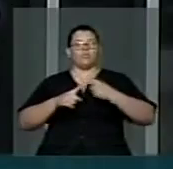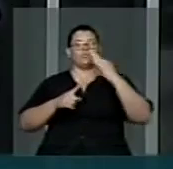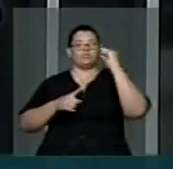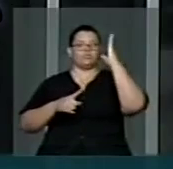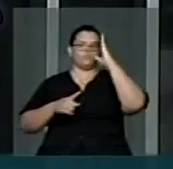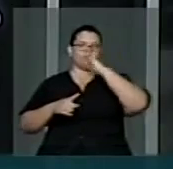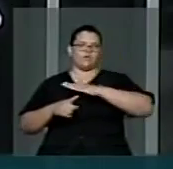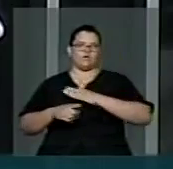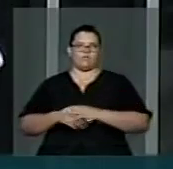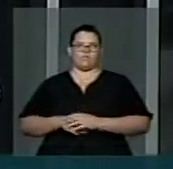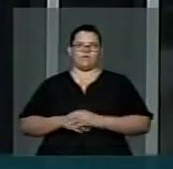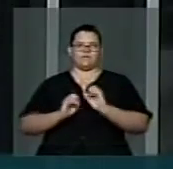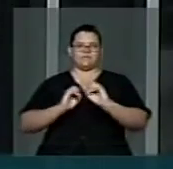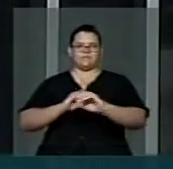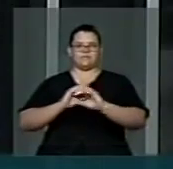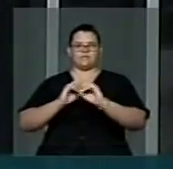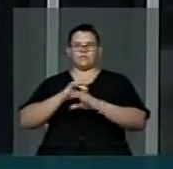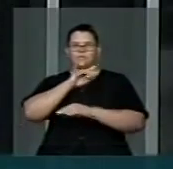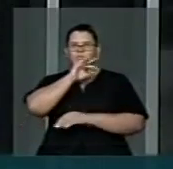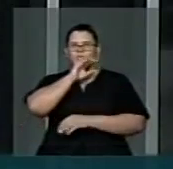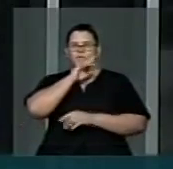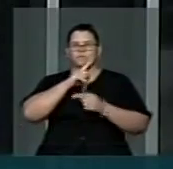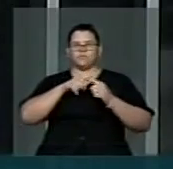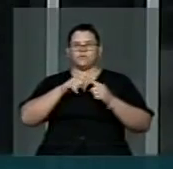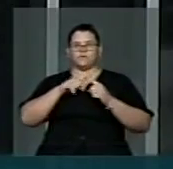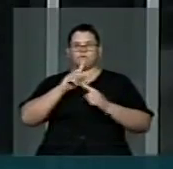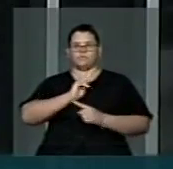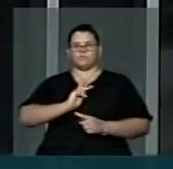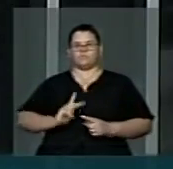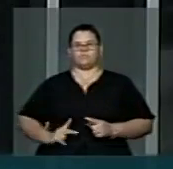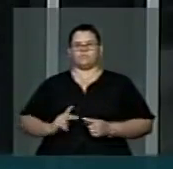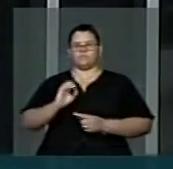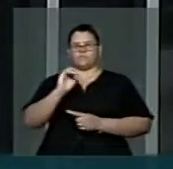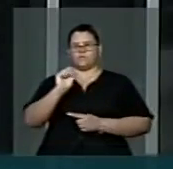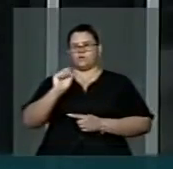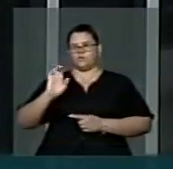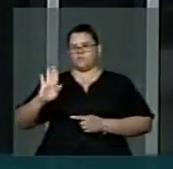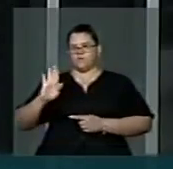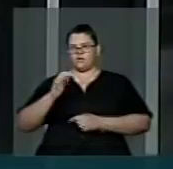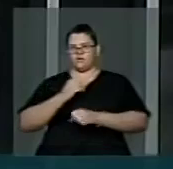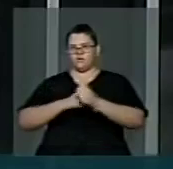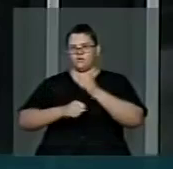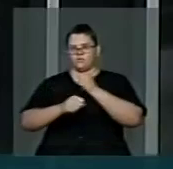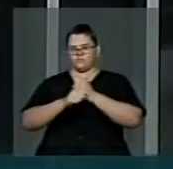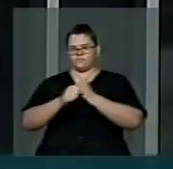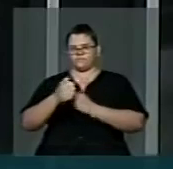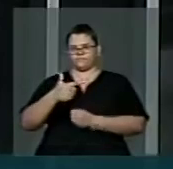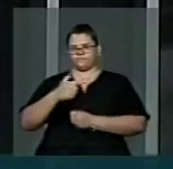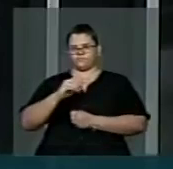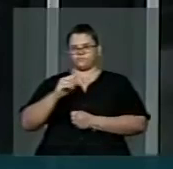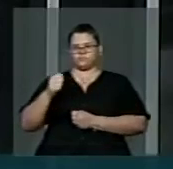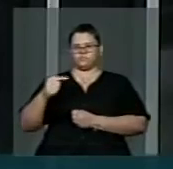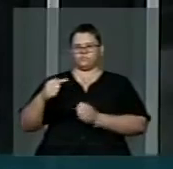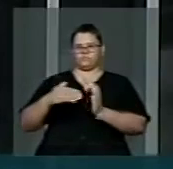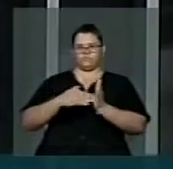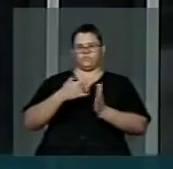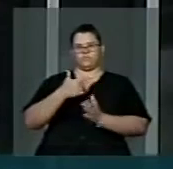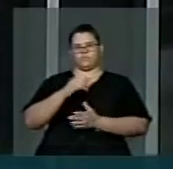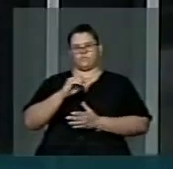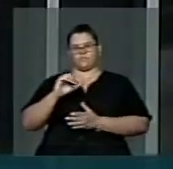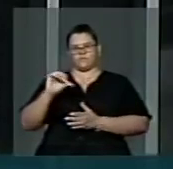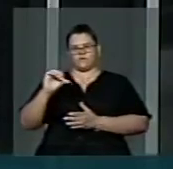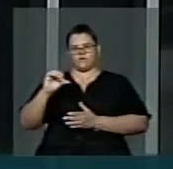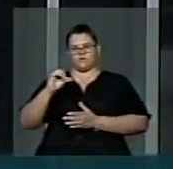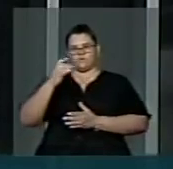de um péssimo ensino. Quando o presidente da OAB, em 2007 a 2009, eu tive informações de